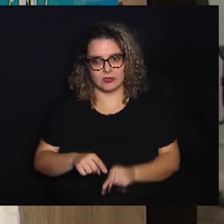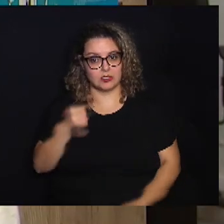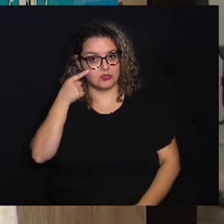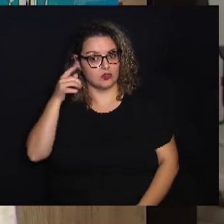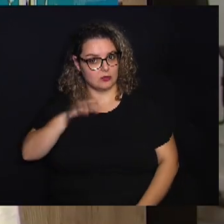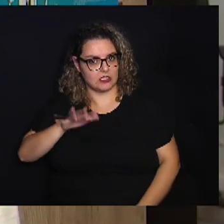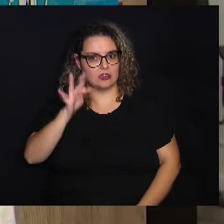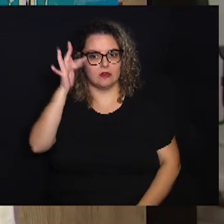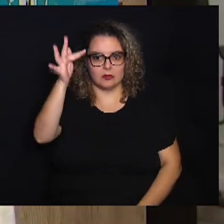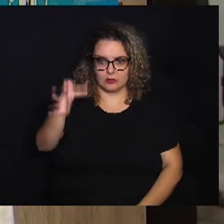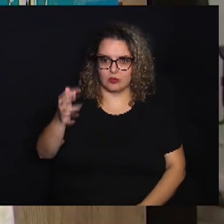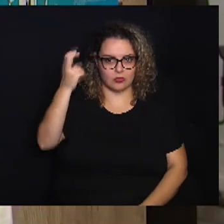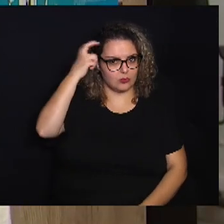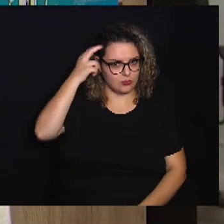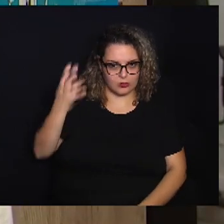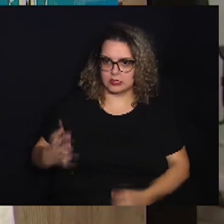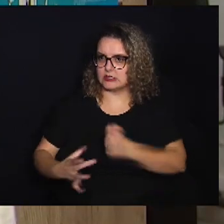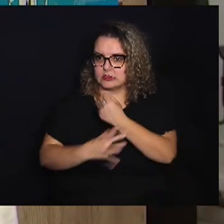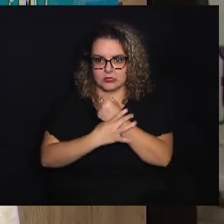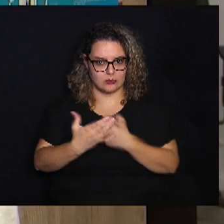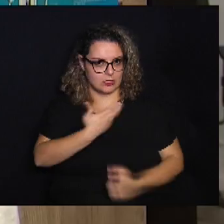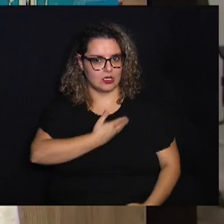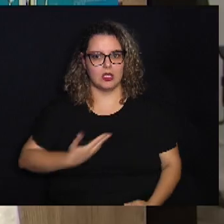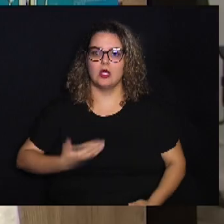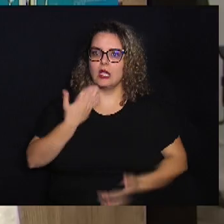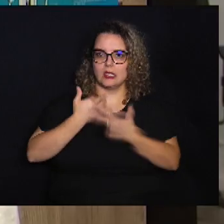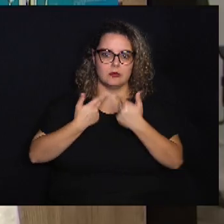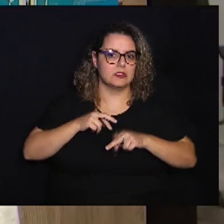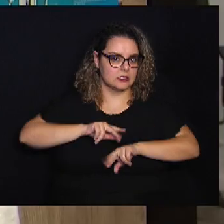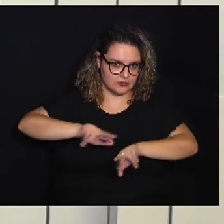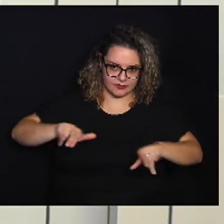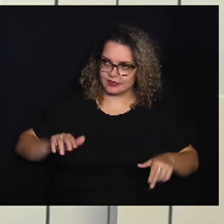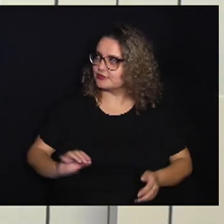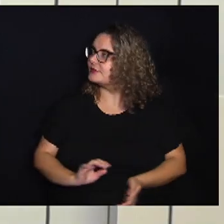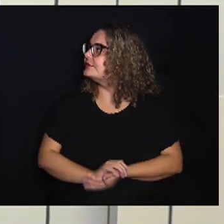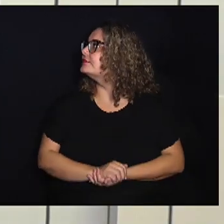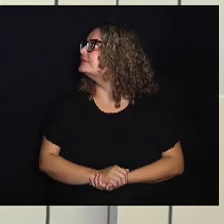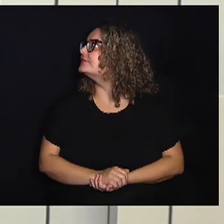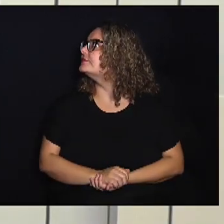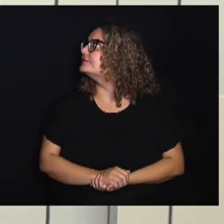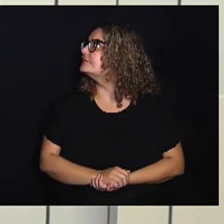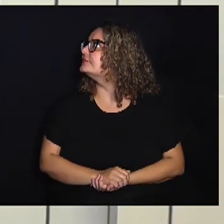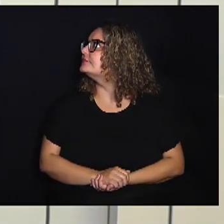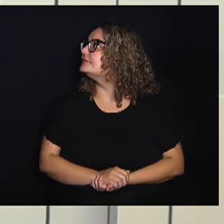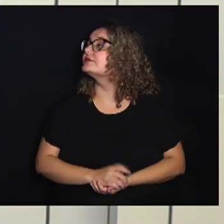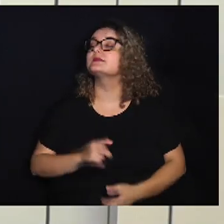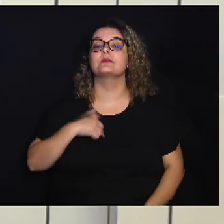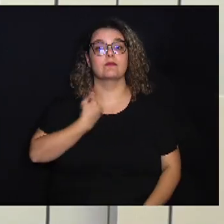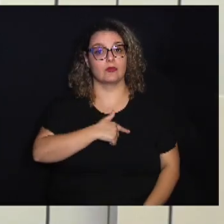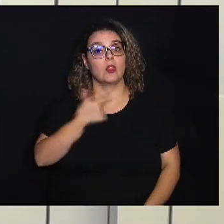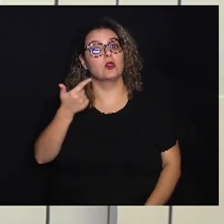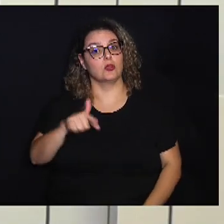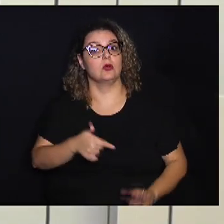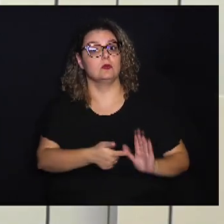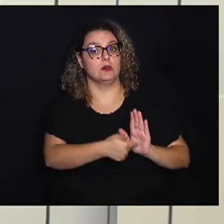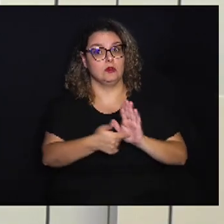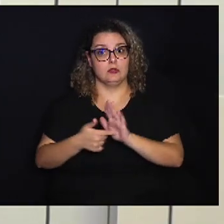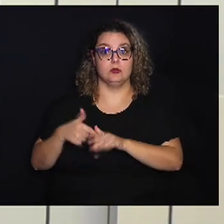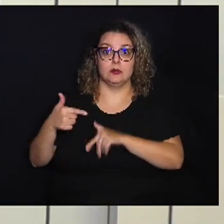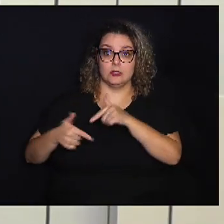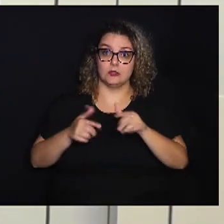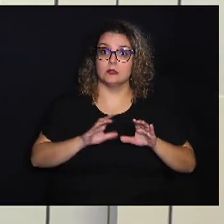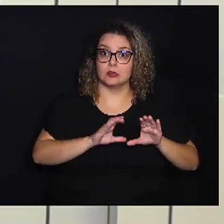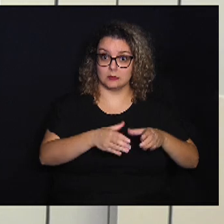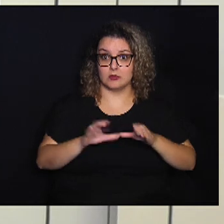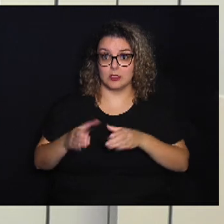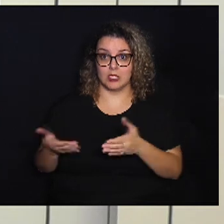perspectivas, cultura, segurança pública, alimentação. E a gente segue aqui mostrando o trabalho das